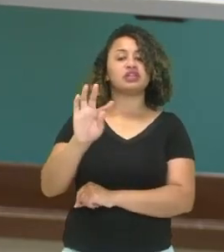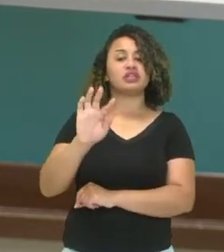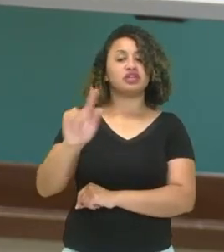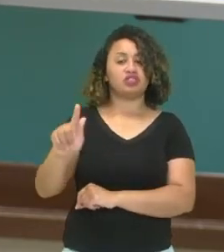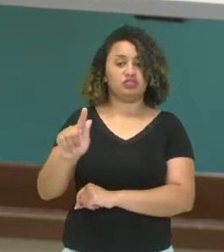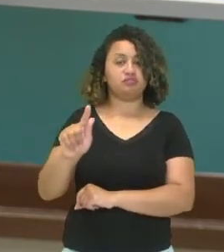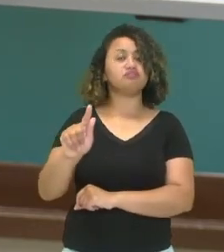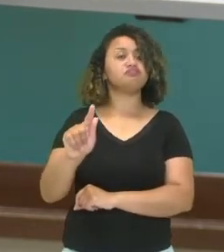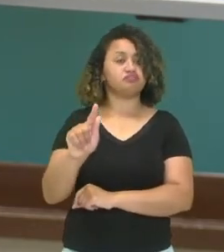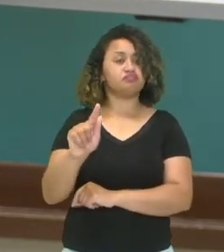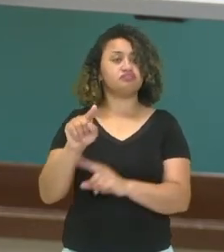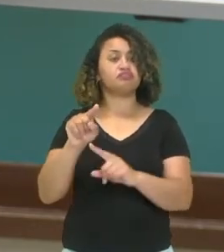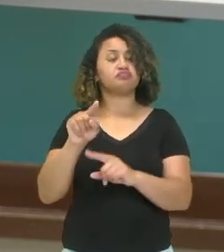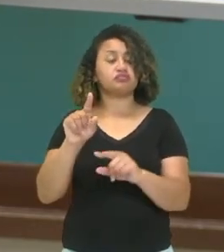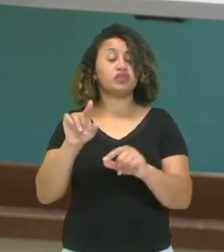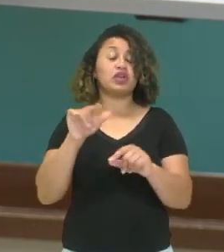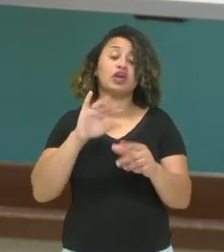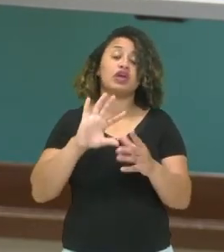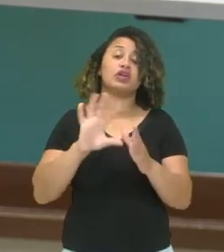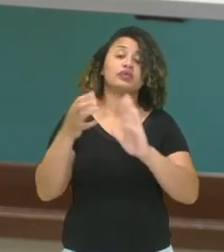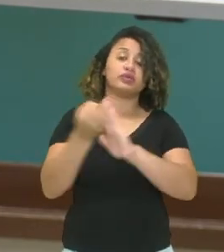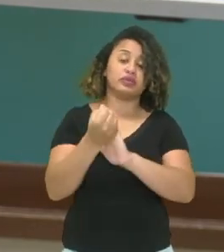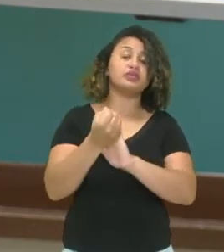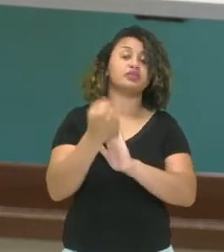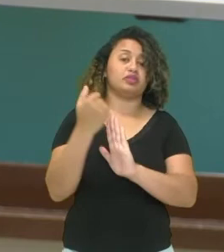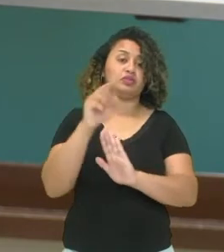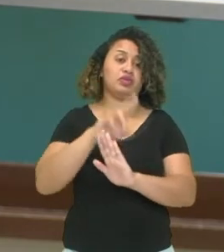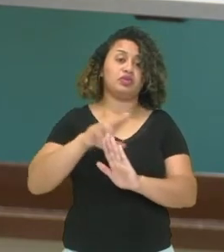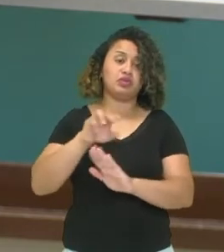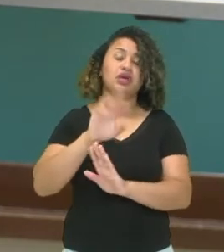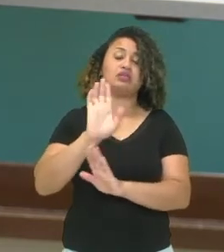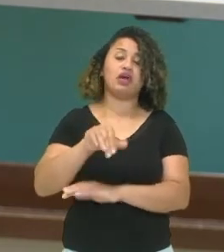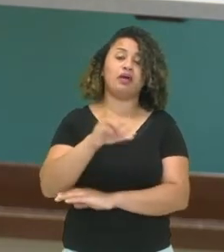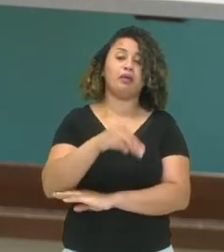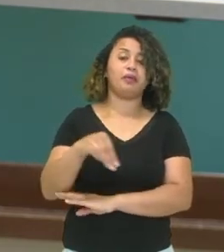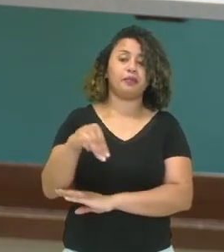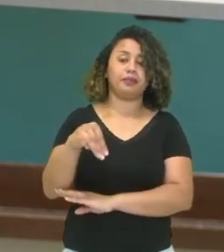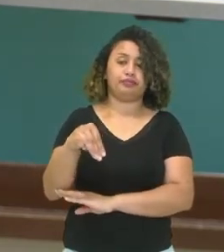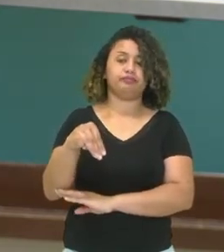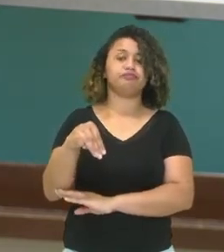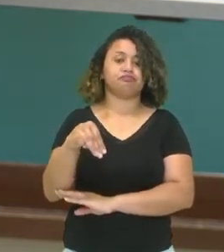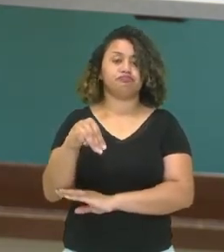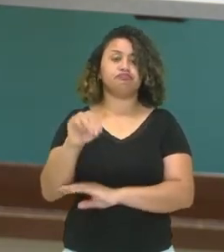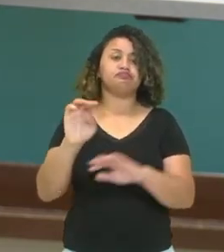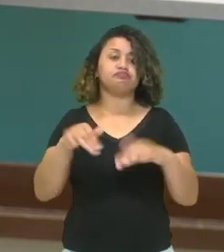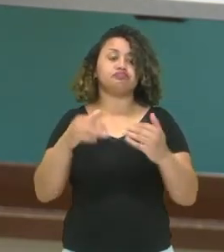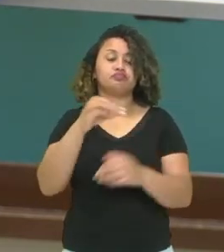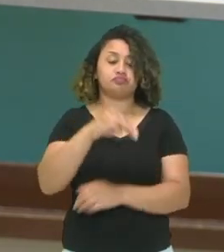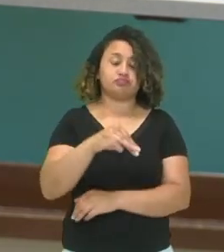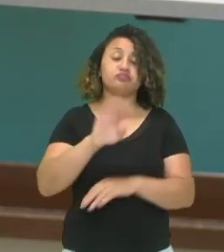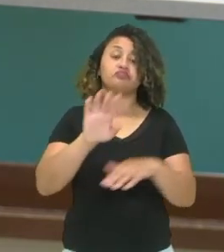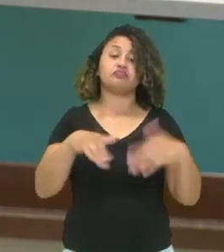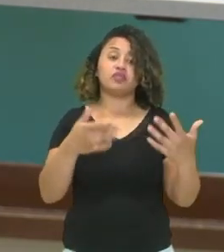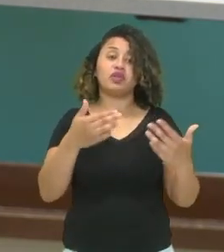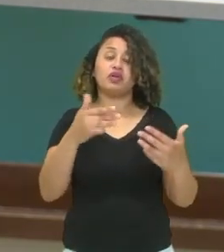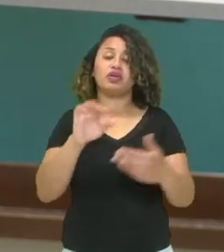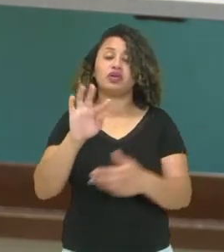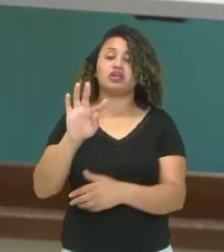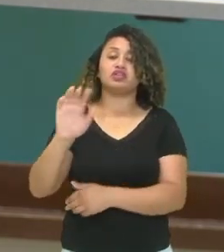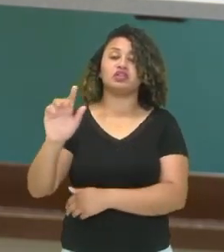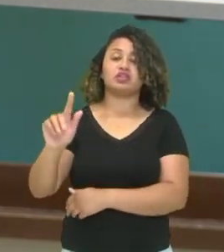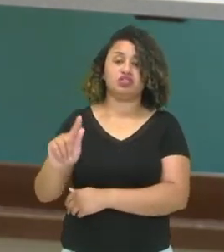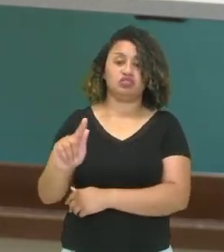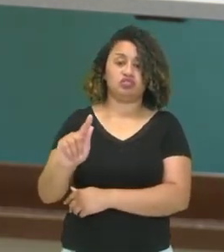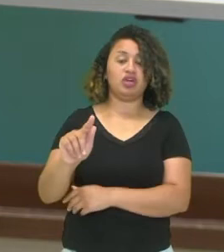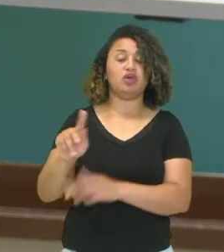ângulo. E o símbolo do coeficiente angular mais utilizado é o m, tá? O m, portanto, vai ser a tangente